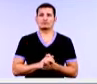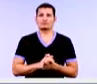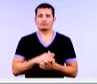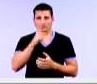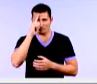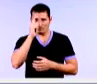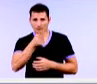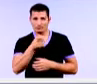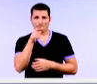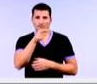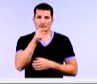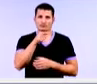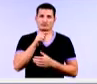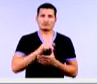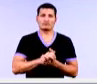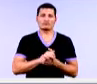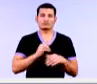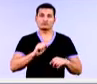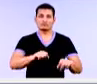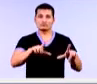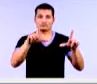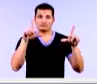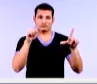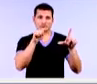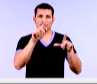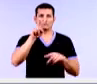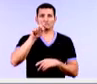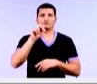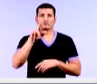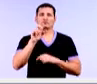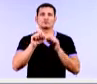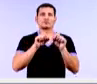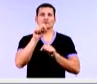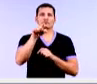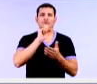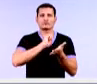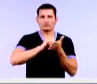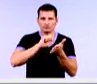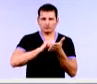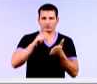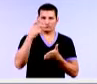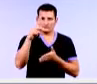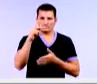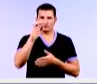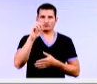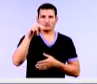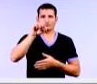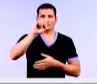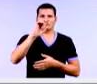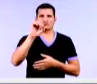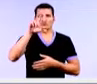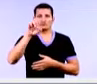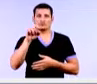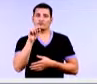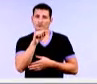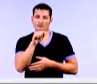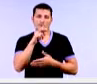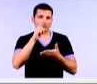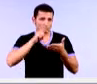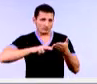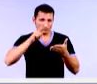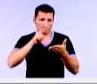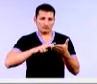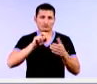ler esta variável. O que você vai escrever no seu console, ela vai ler e vai